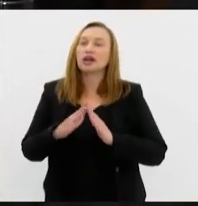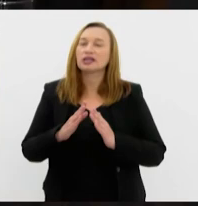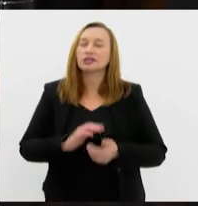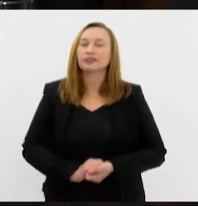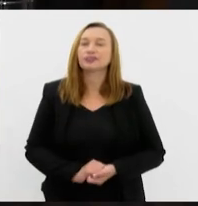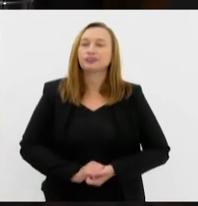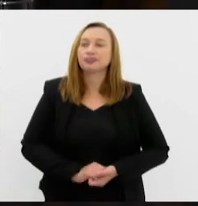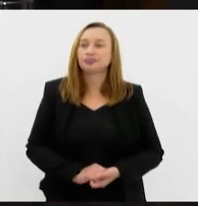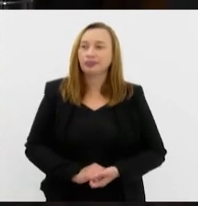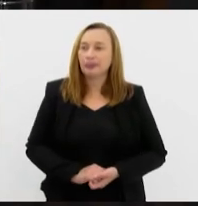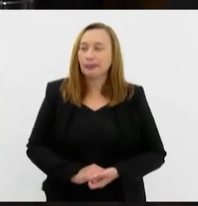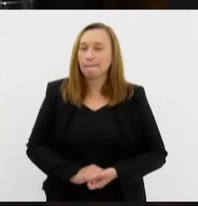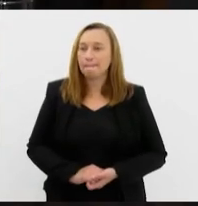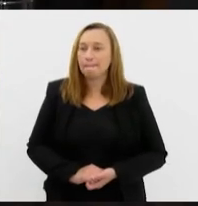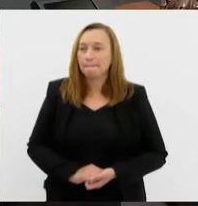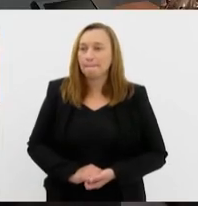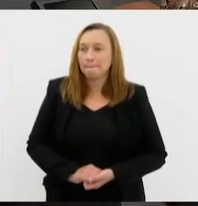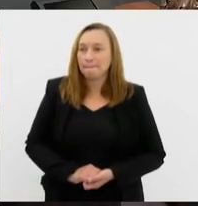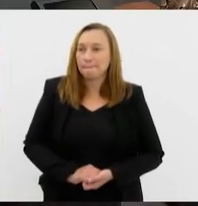tempo regimental.